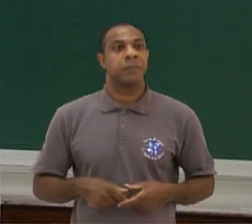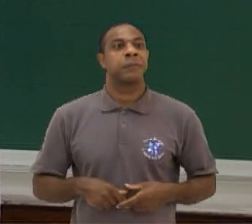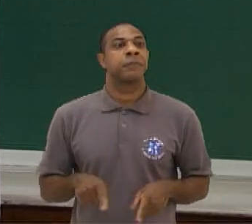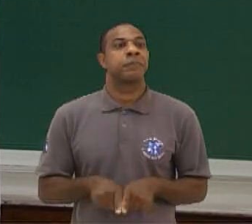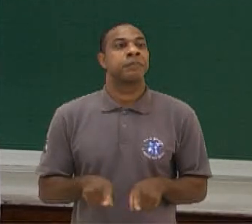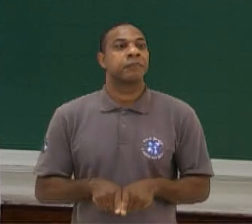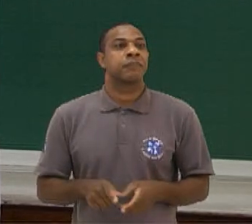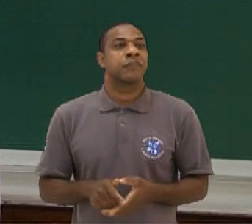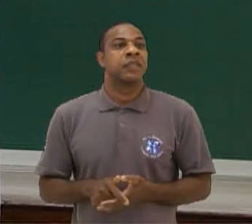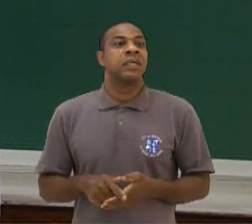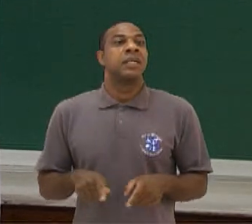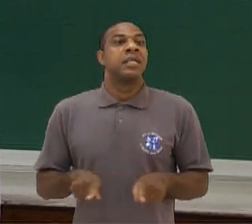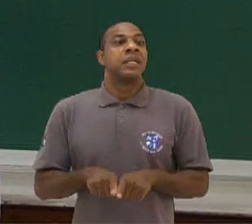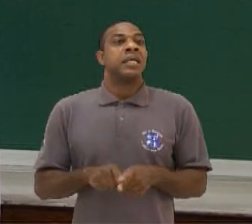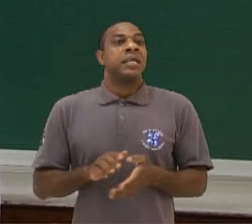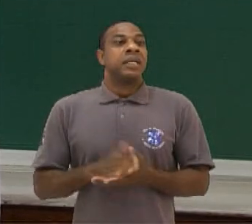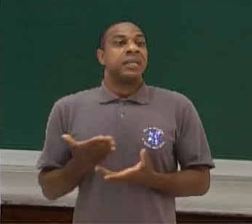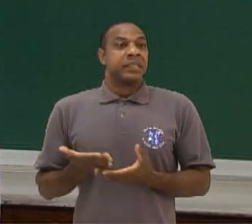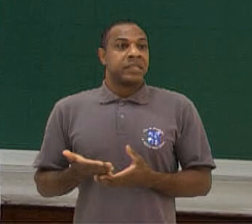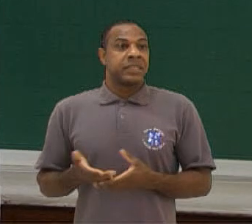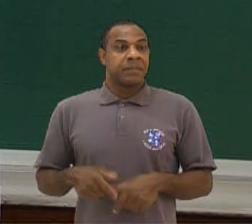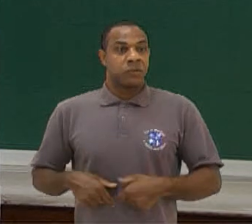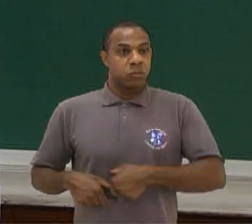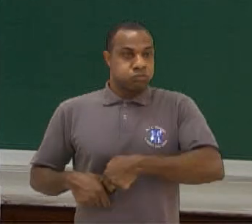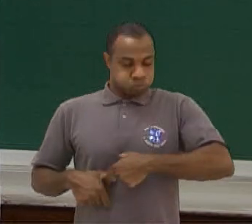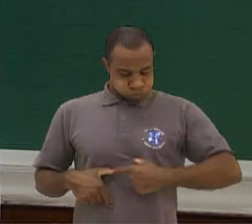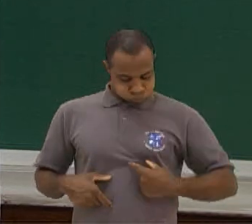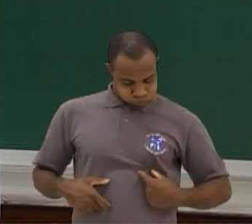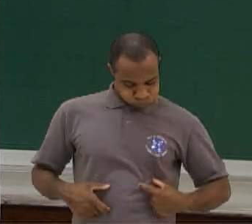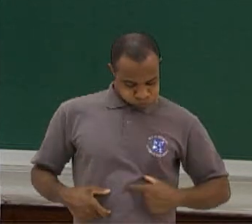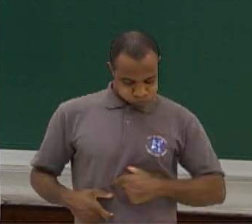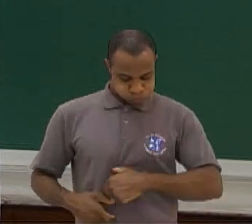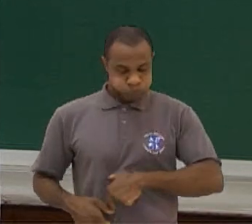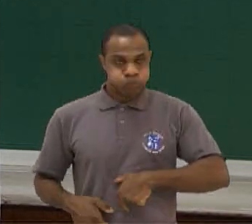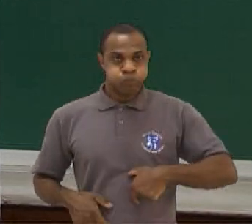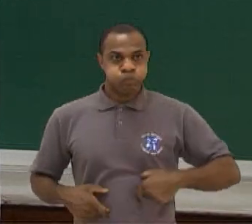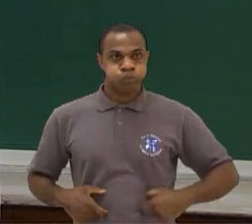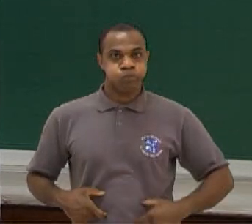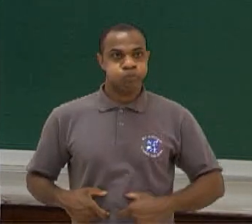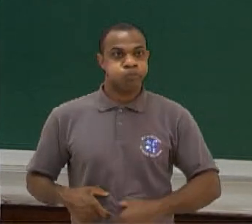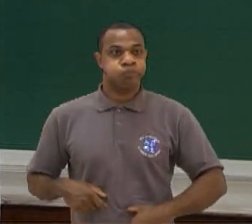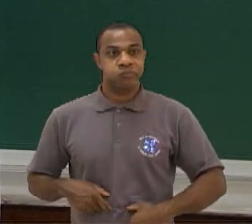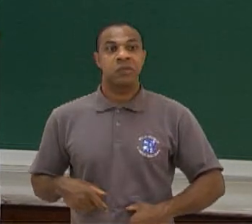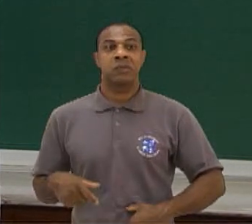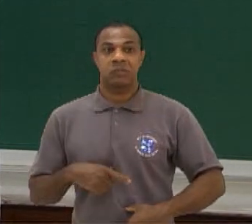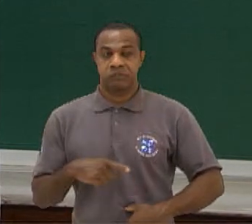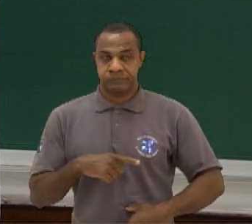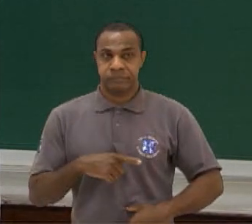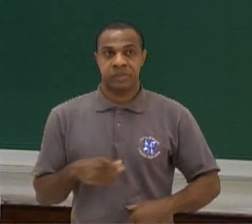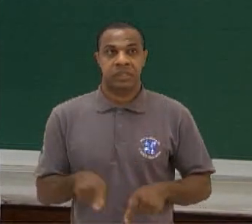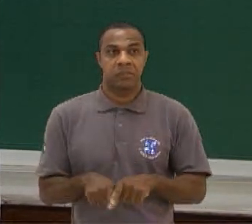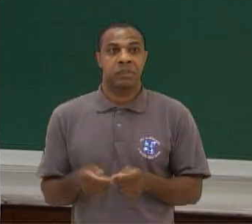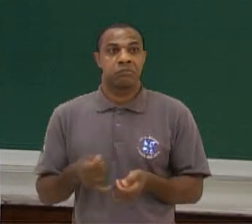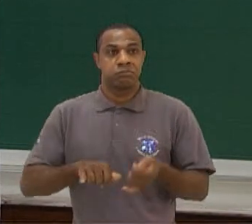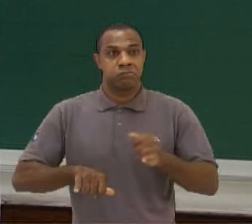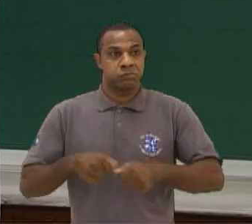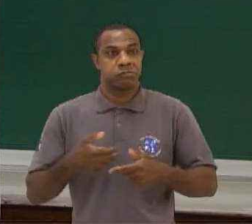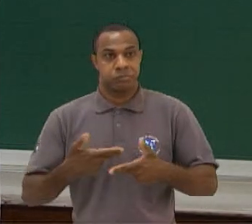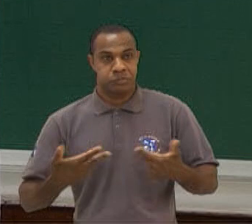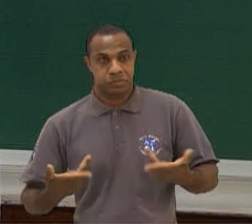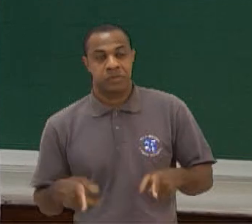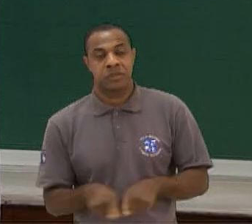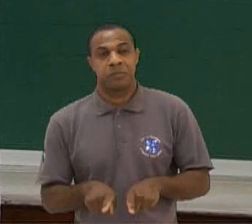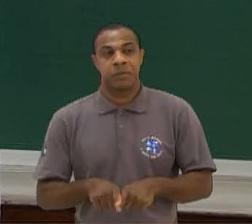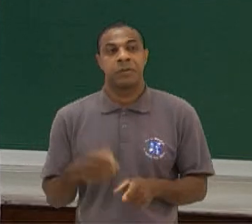delgado também tem uma digestão química, que vai ser a partir de sucos digestivos provenientes do pâncreas, tá? Também